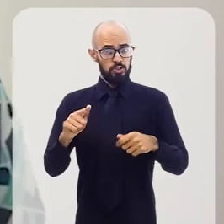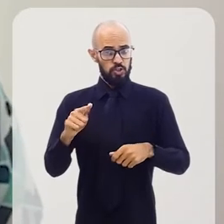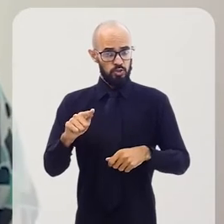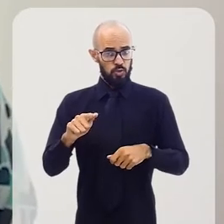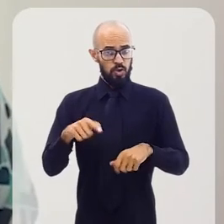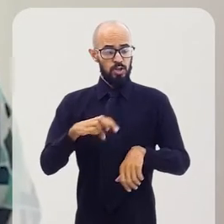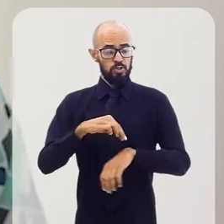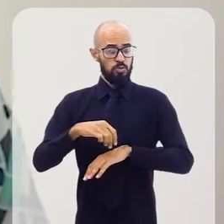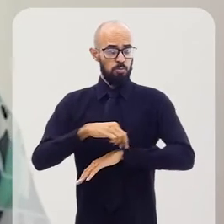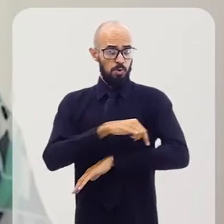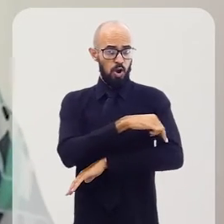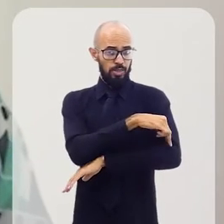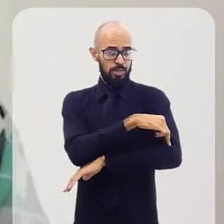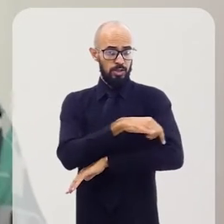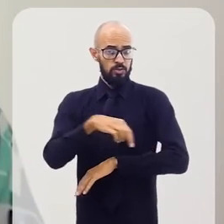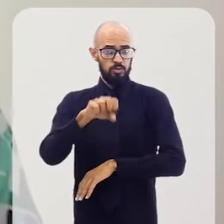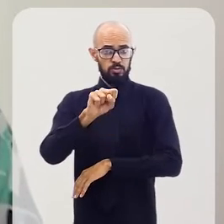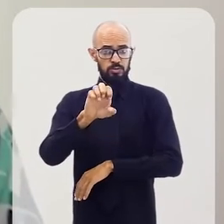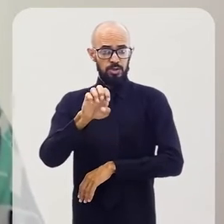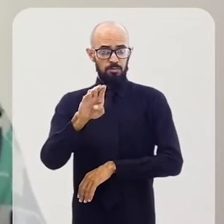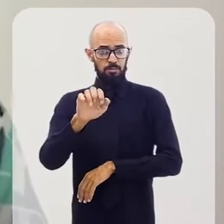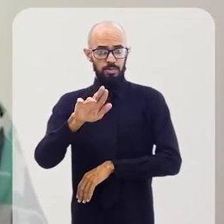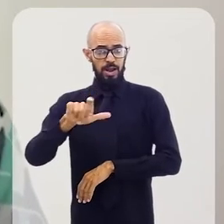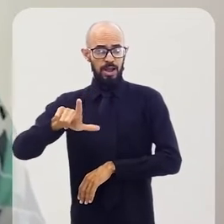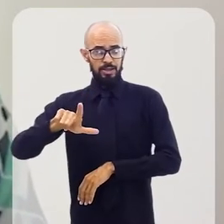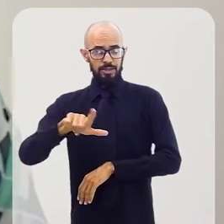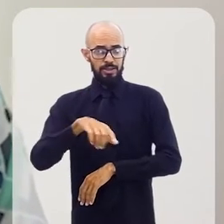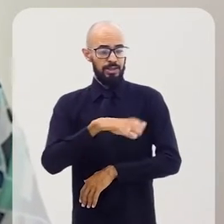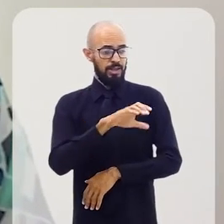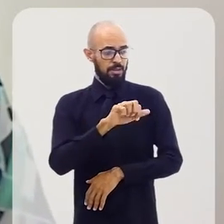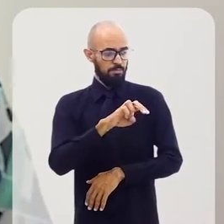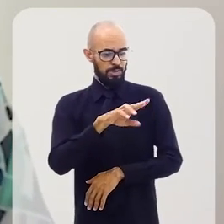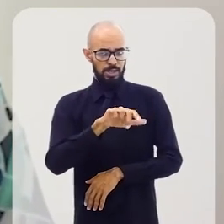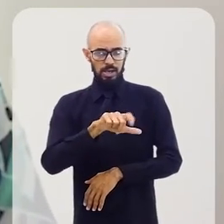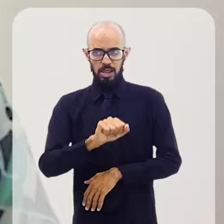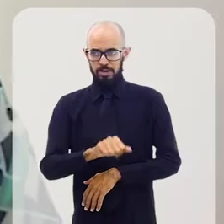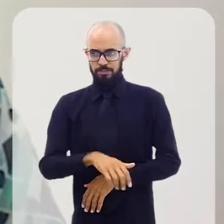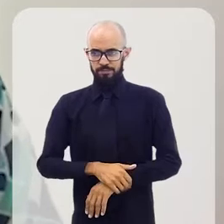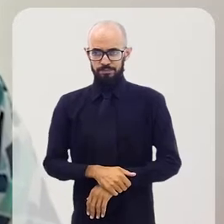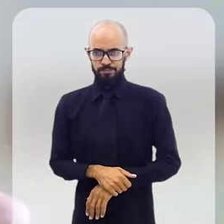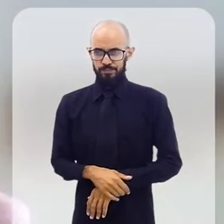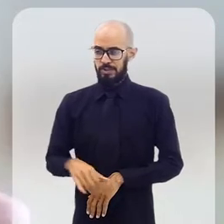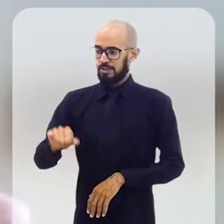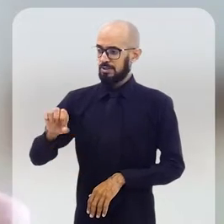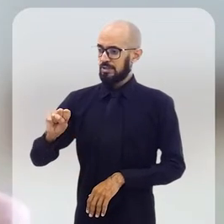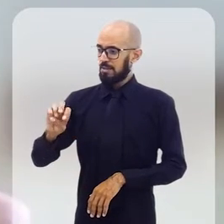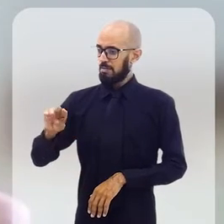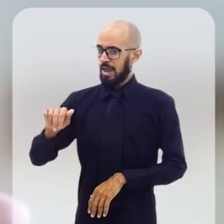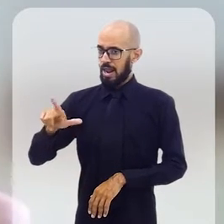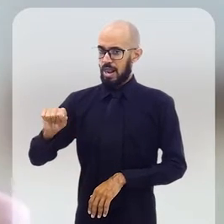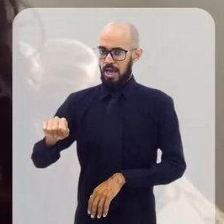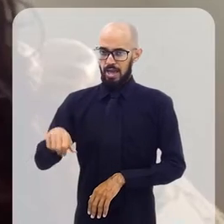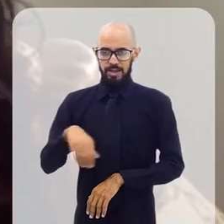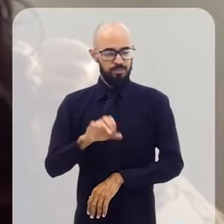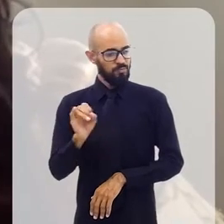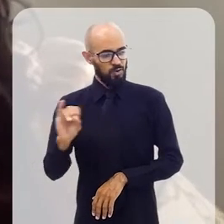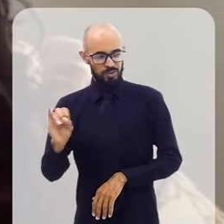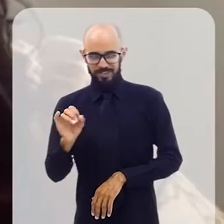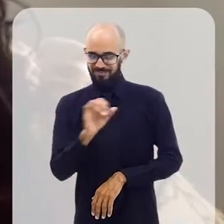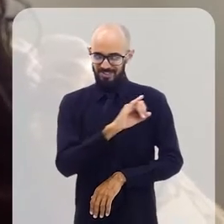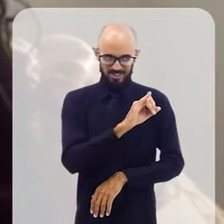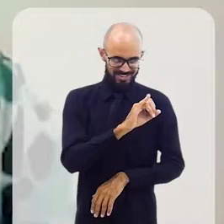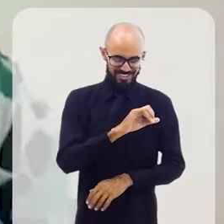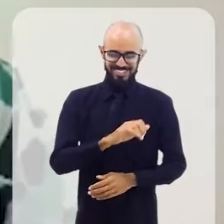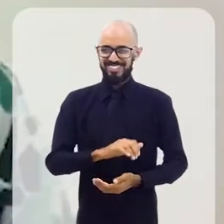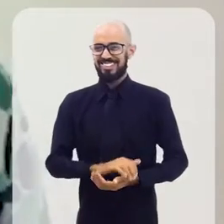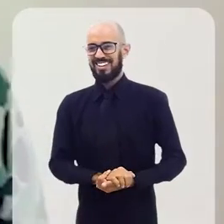a gestora de moda do SEBRAE, Camila Araújo. Oi, Isabela. Oi, Camila. Olá. Olá.